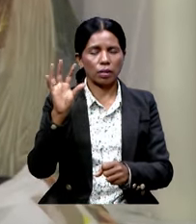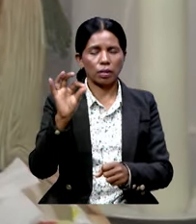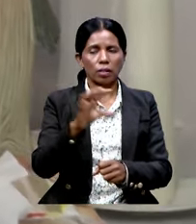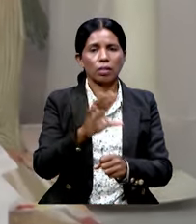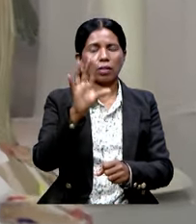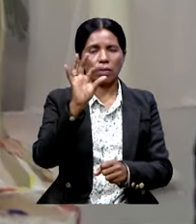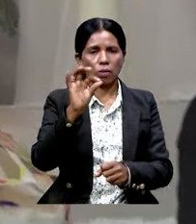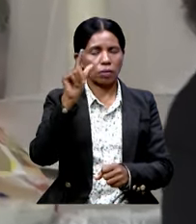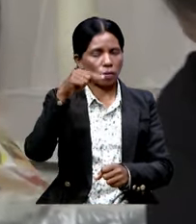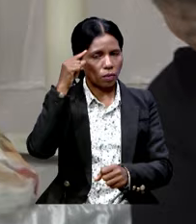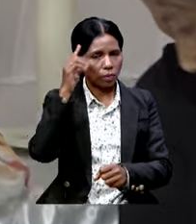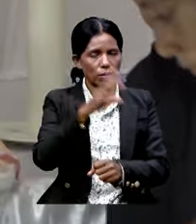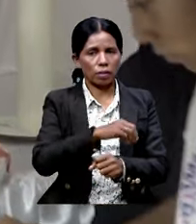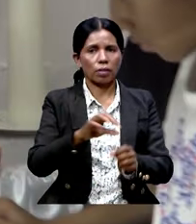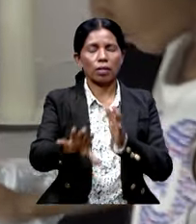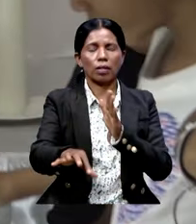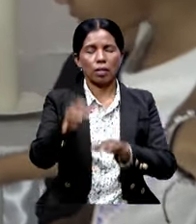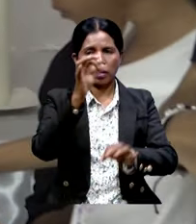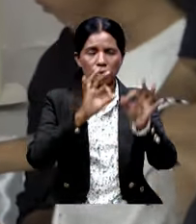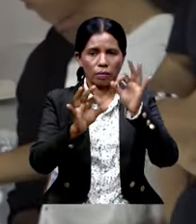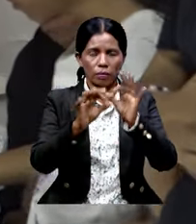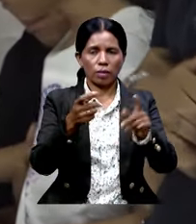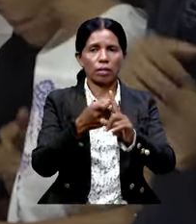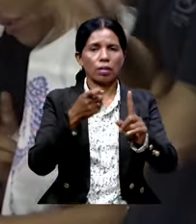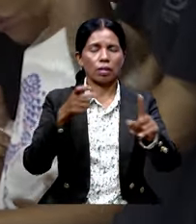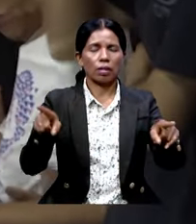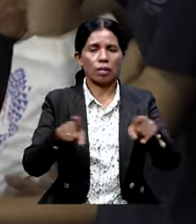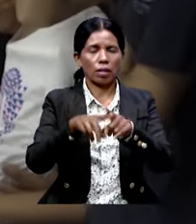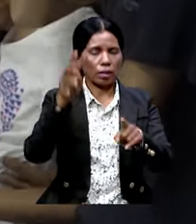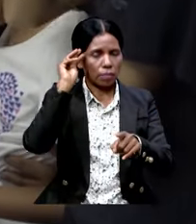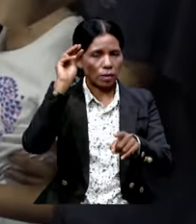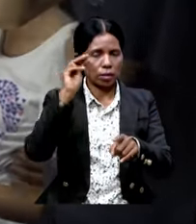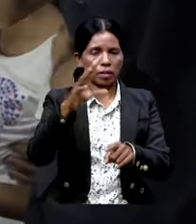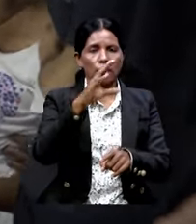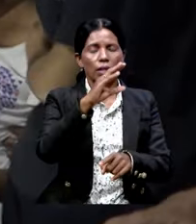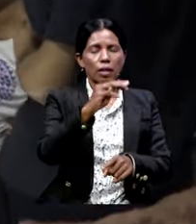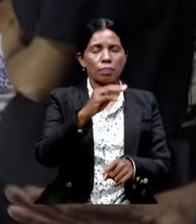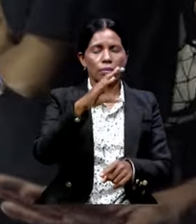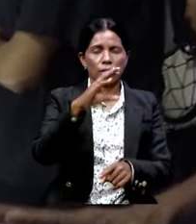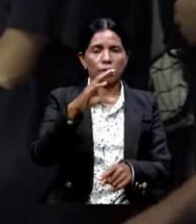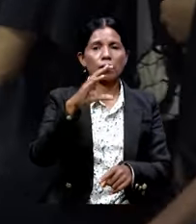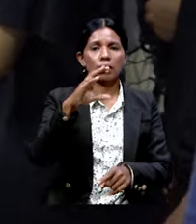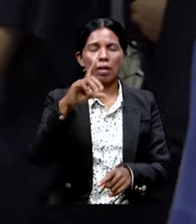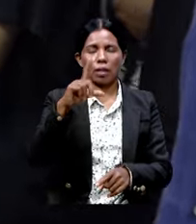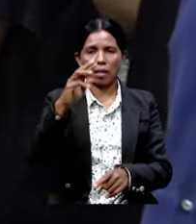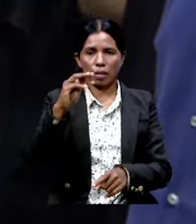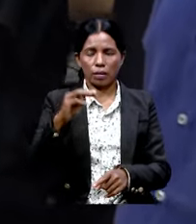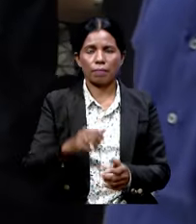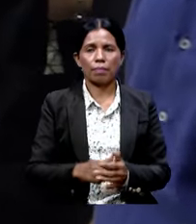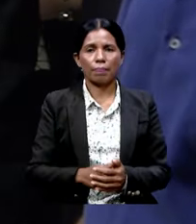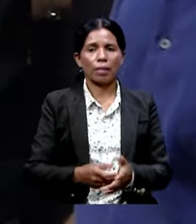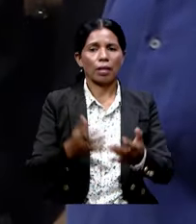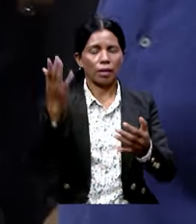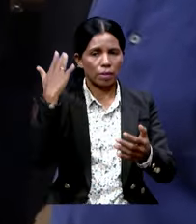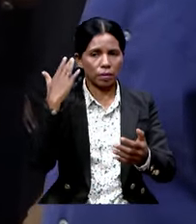governo Saudoso retam confiança, Hanesan Ministro Assunto Combatente Libertação Nacional. Antes ne